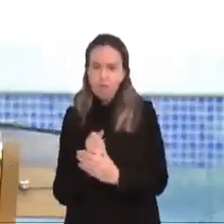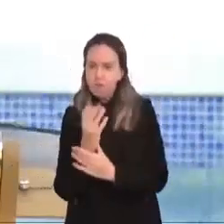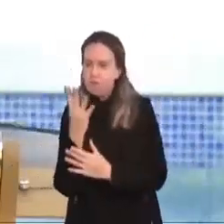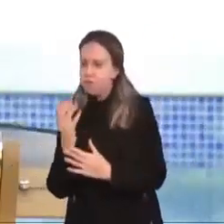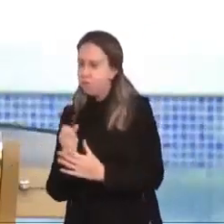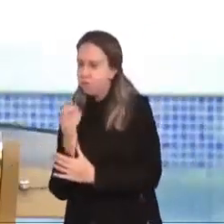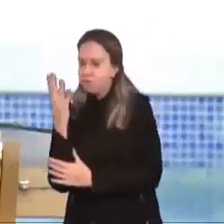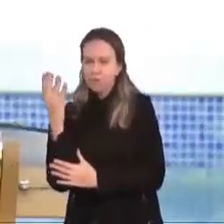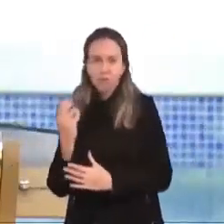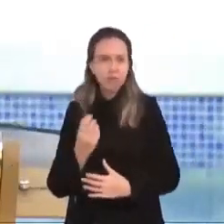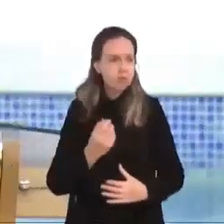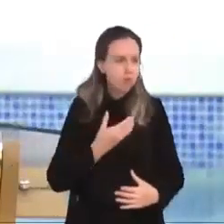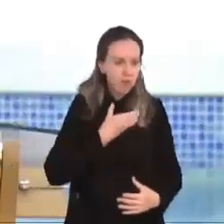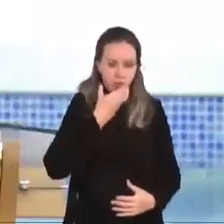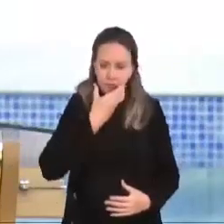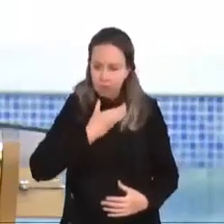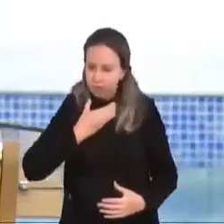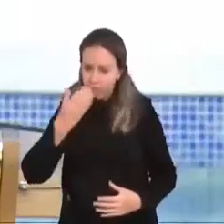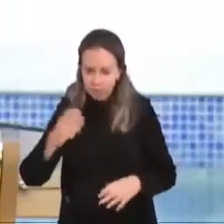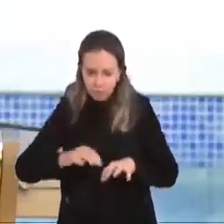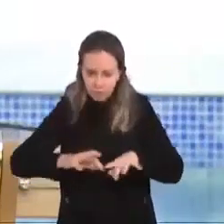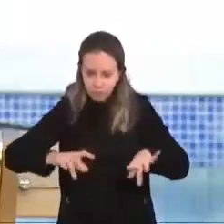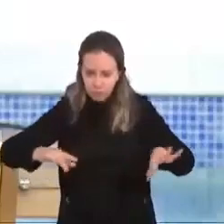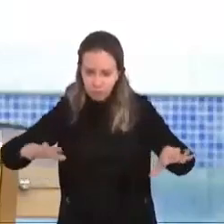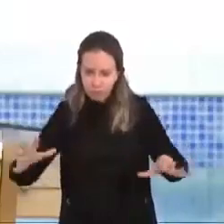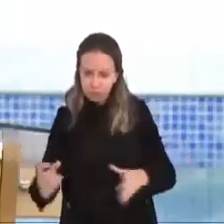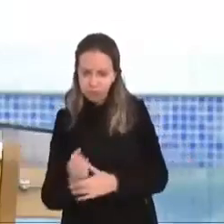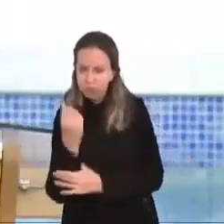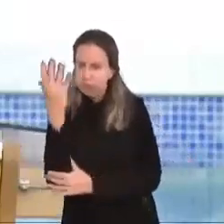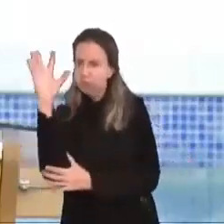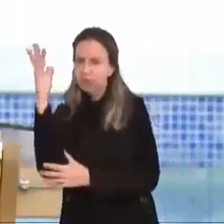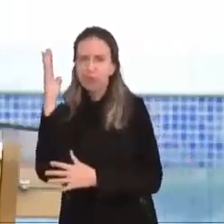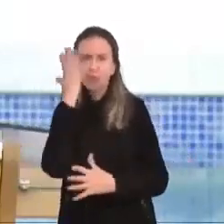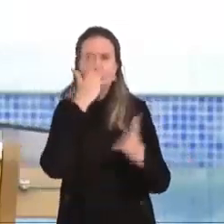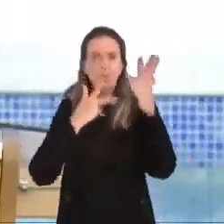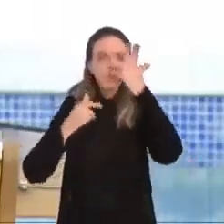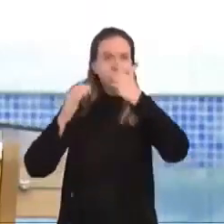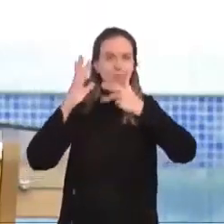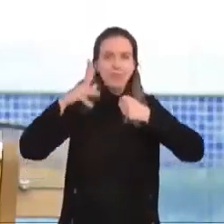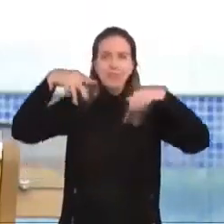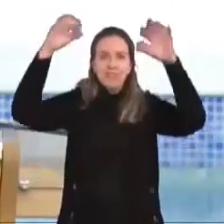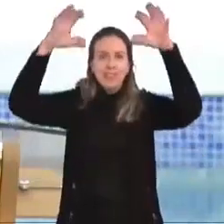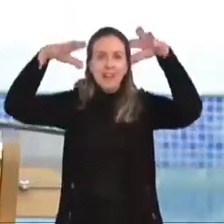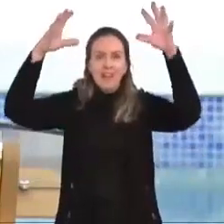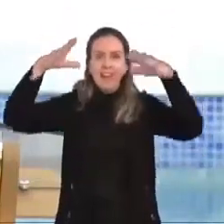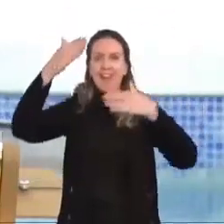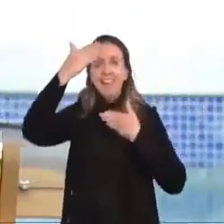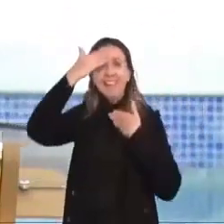novo. E só se alegra quem reconhece essa verdade.